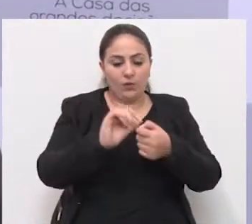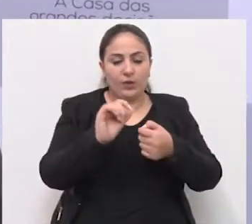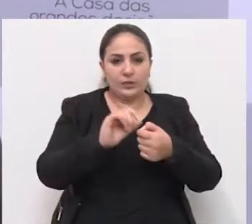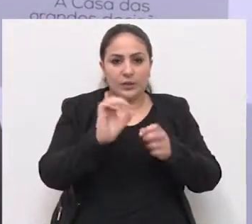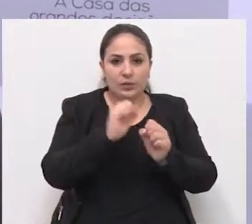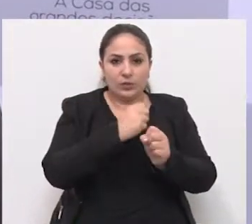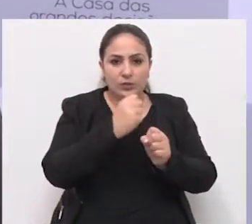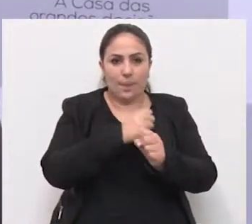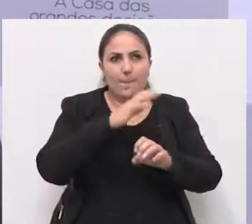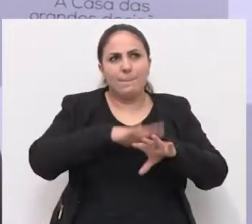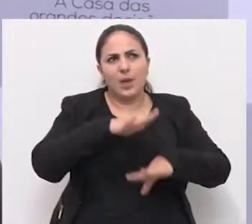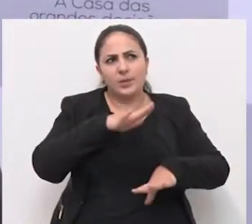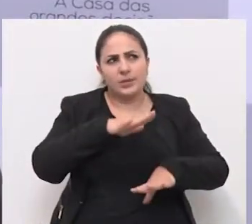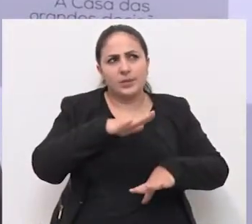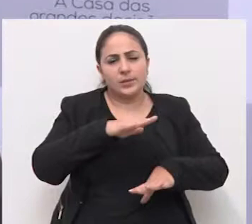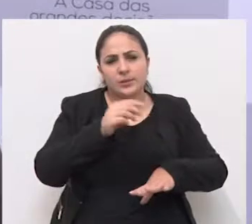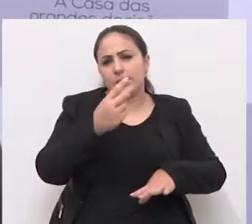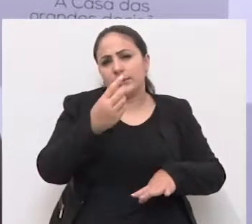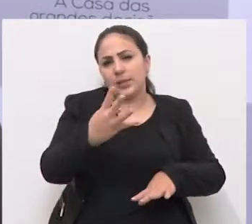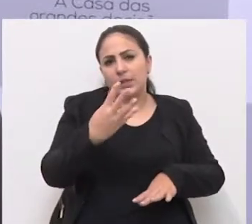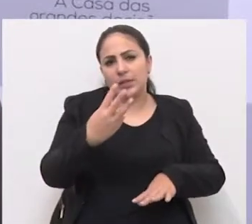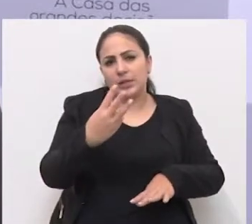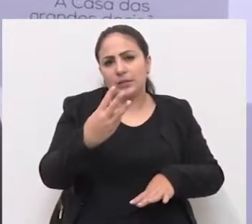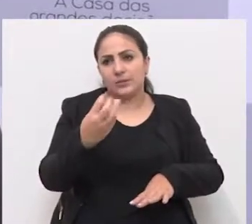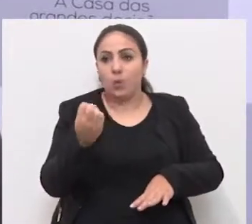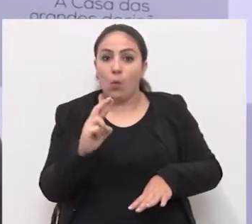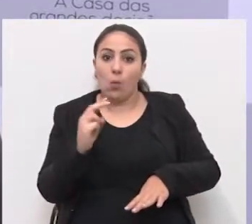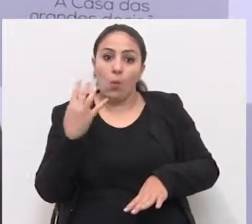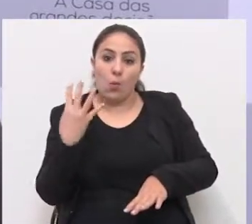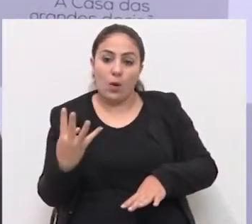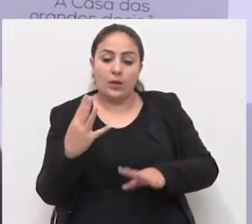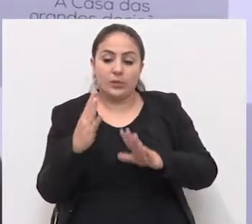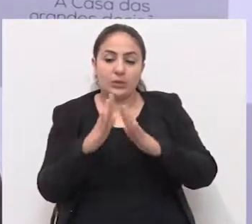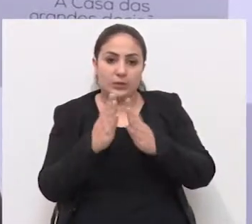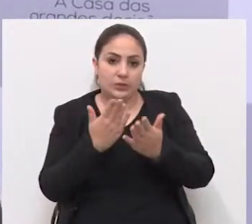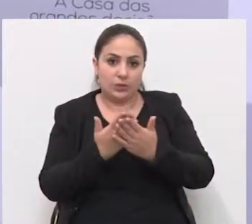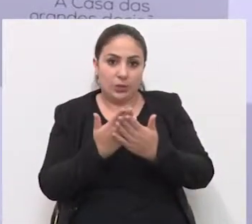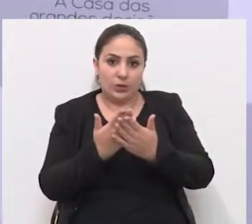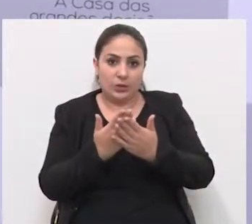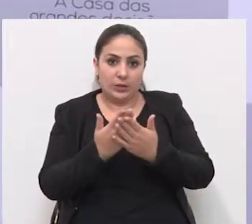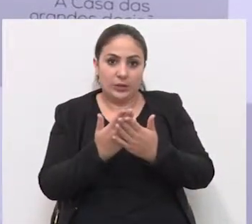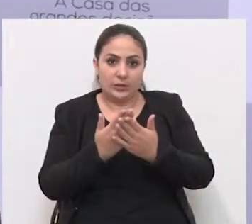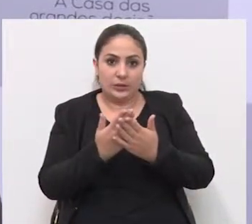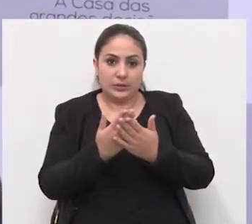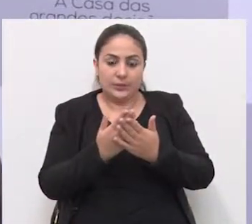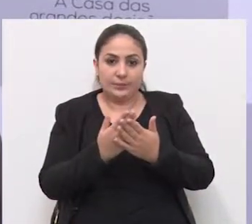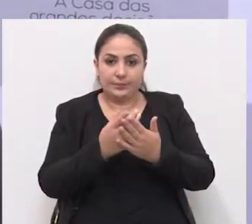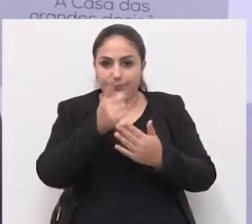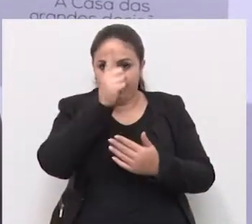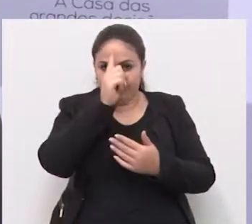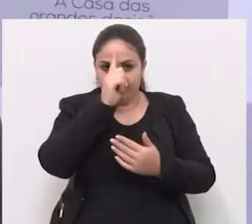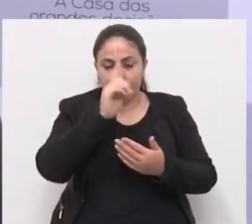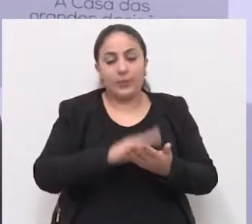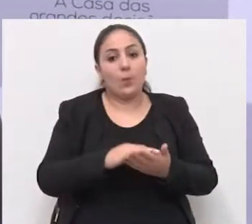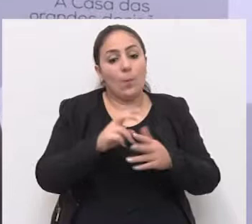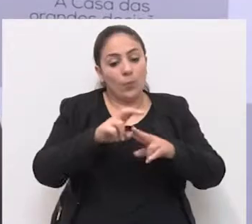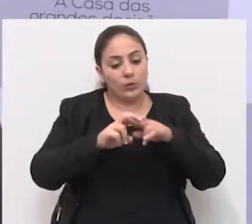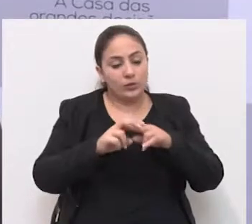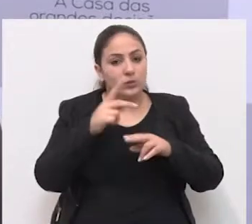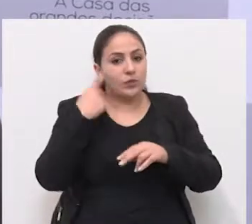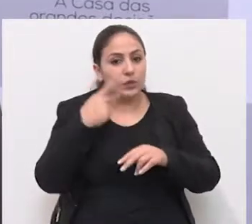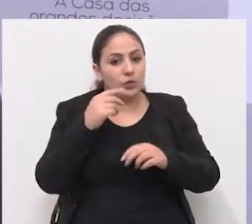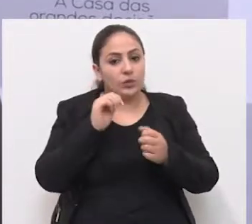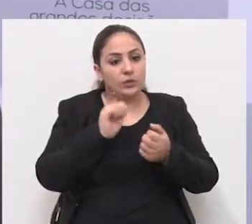em 2019 executar a construção de mais 3 ou 4 escolas de educação de ensino fundamental. Então os vereadores